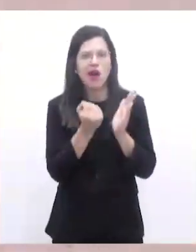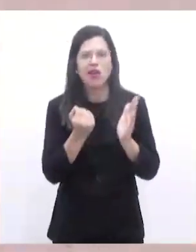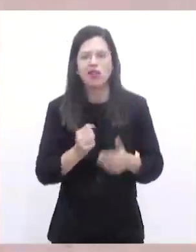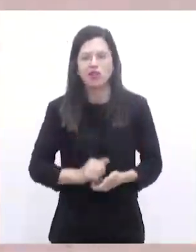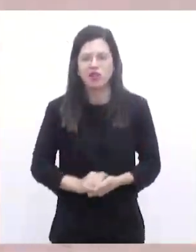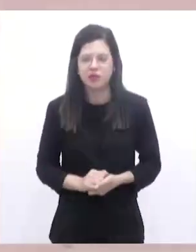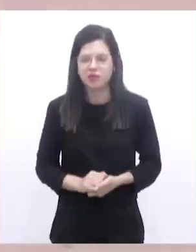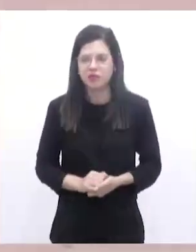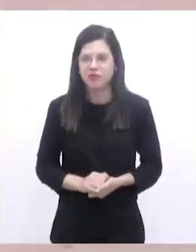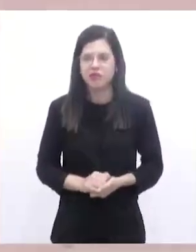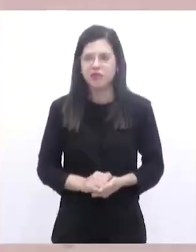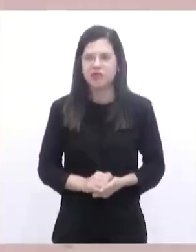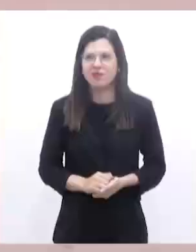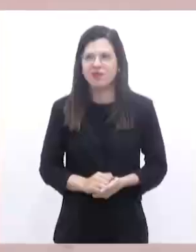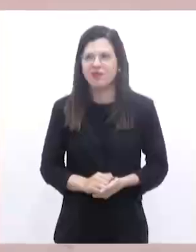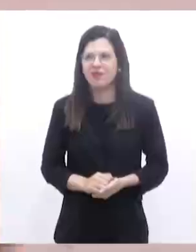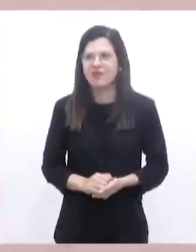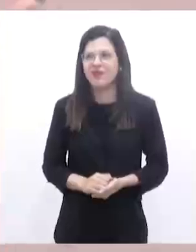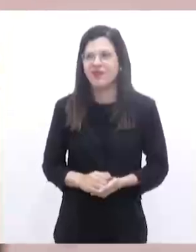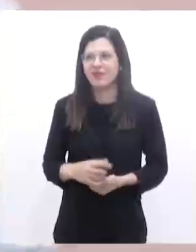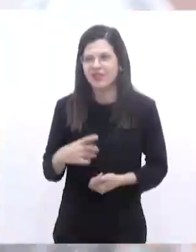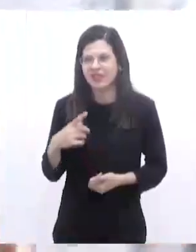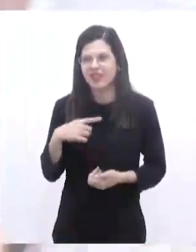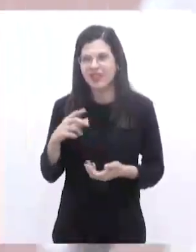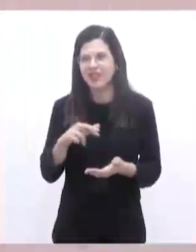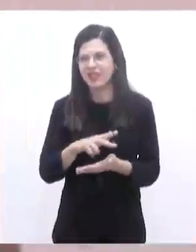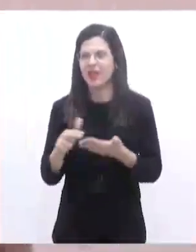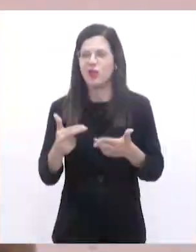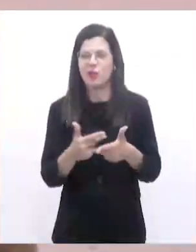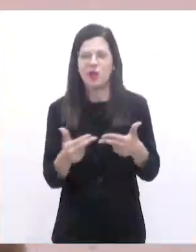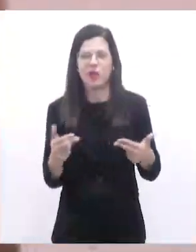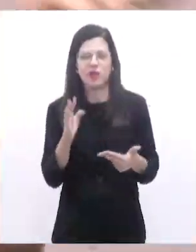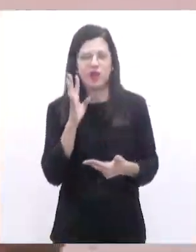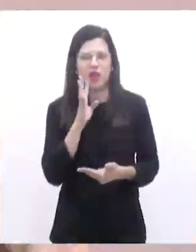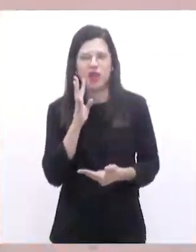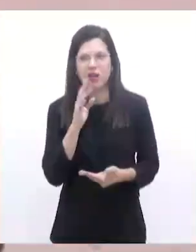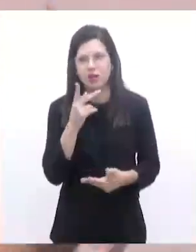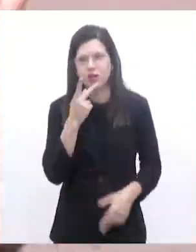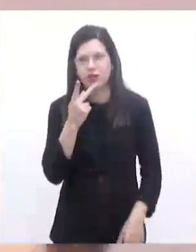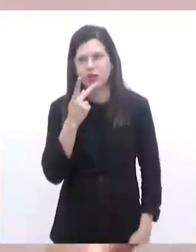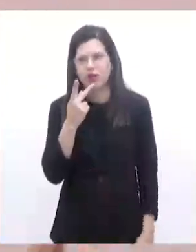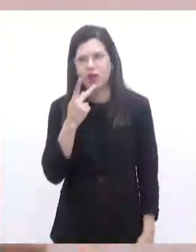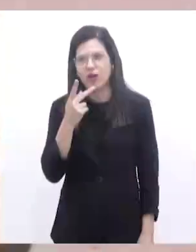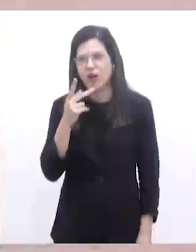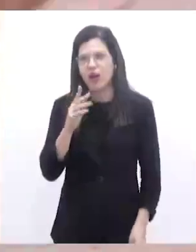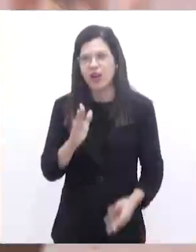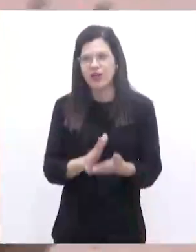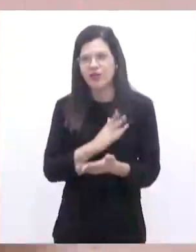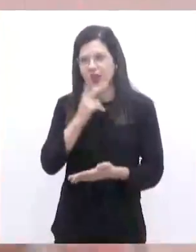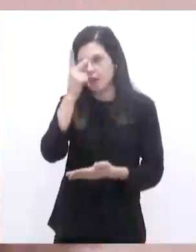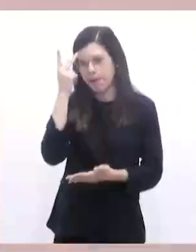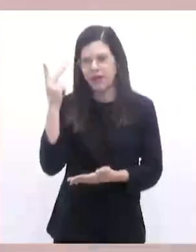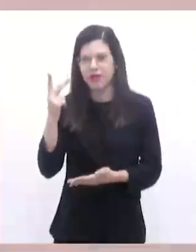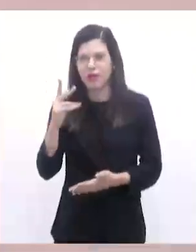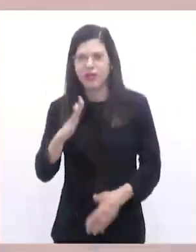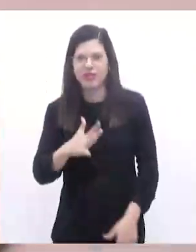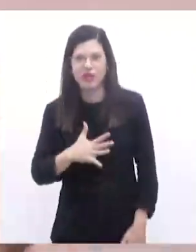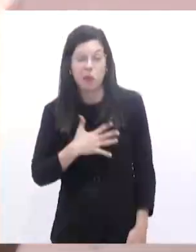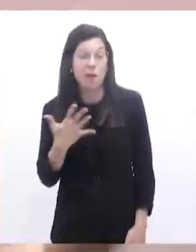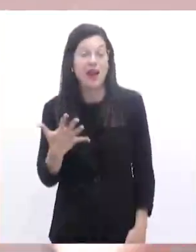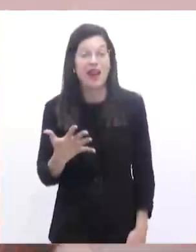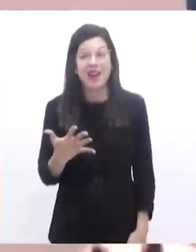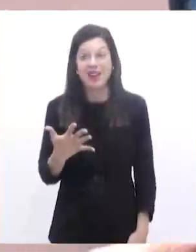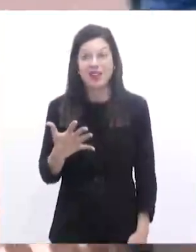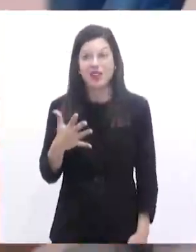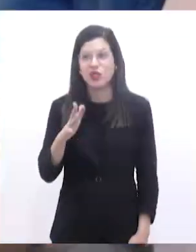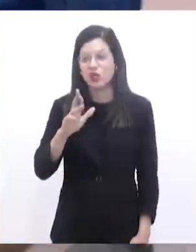história? Olha, são muitos. Uma coisa que é muito legal de falar, que geralmente as pessoas se assustam, se surpreendem, na verdade, é que o rolê